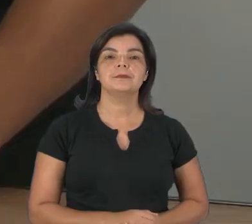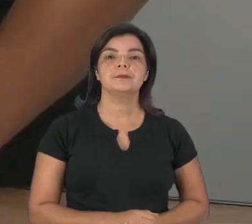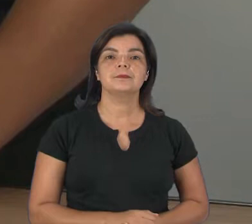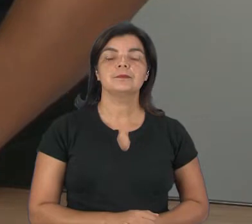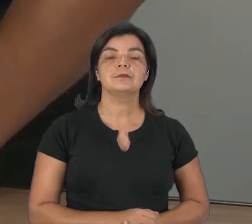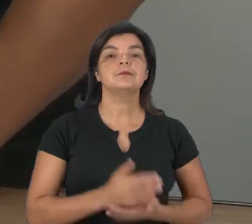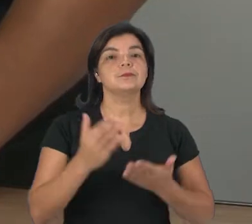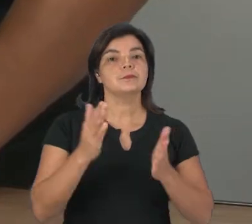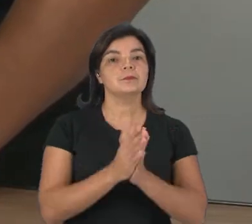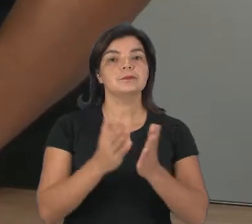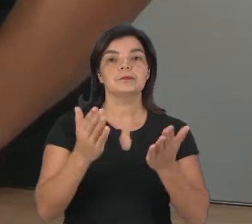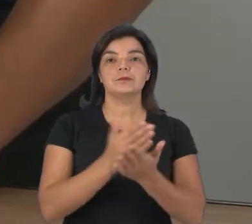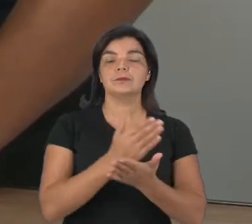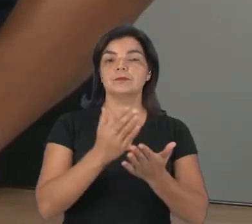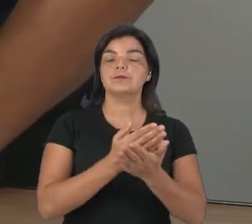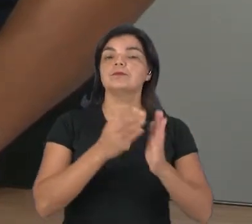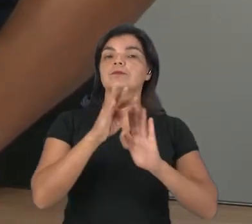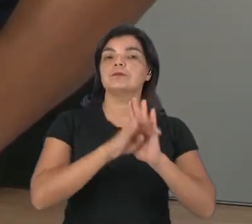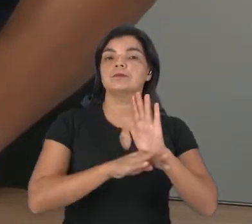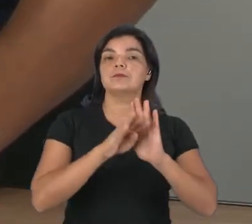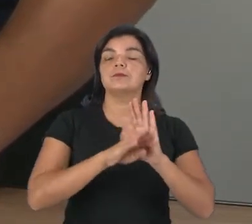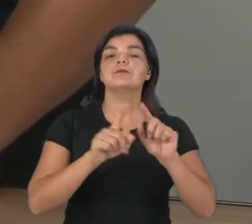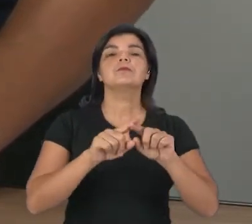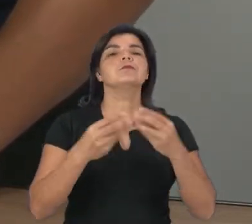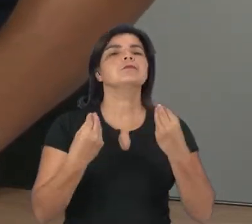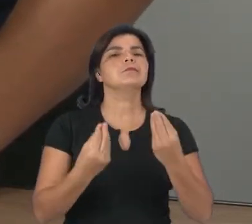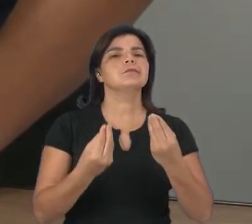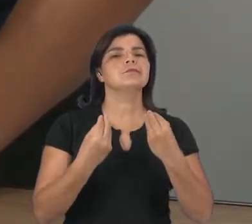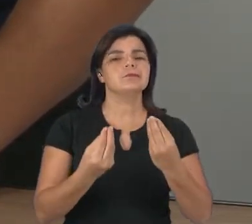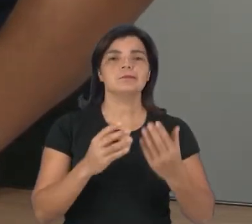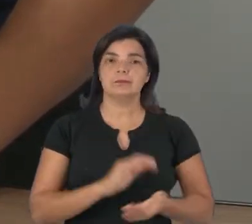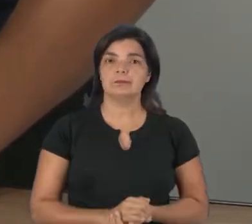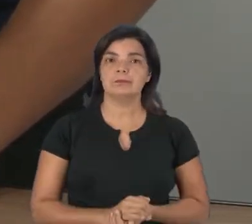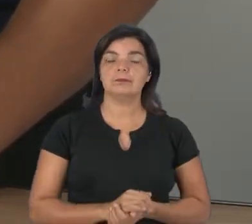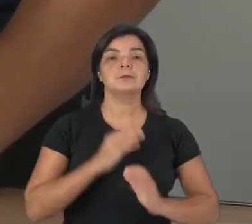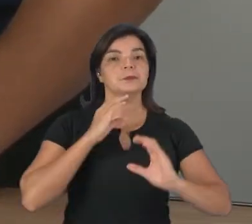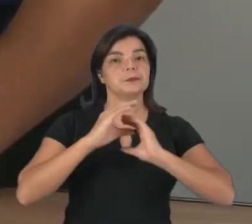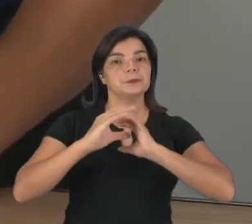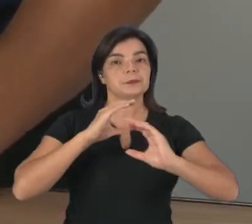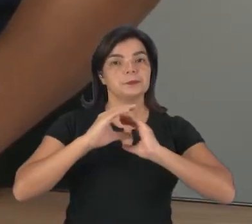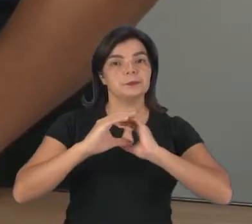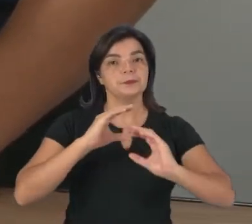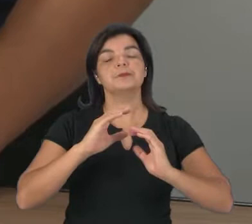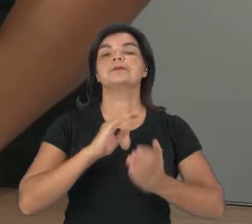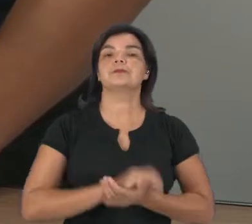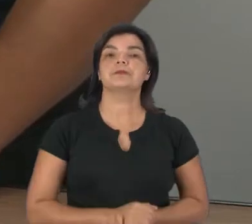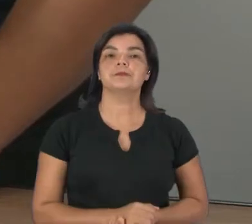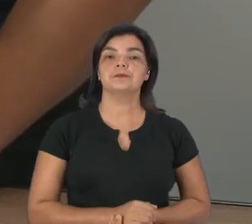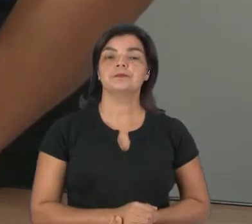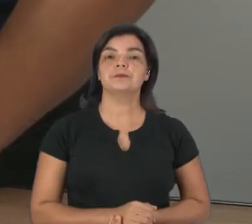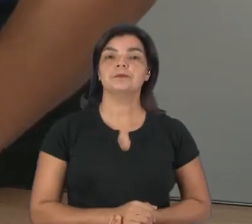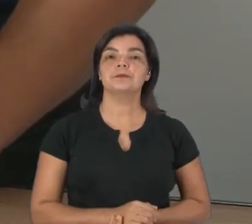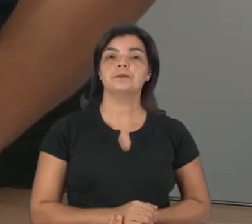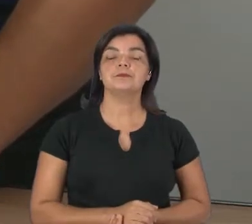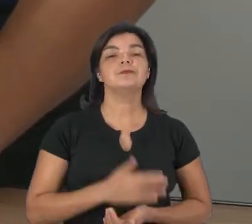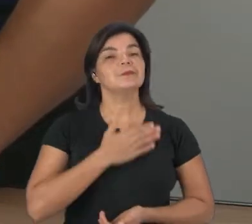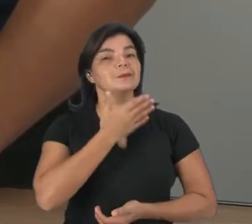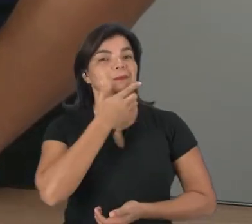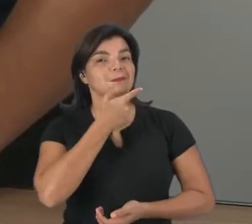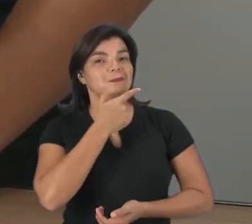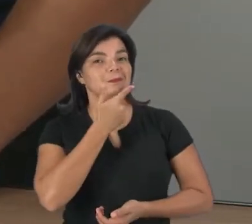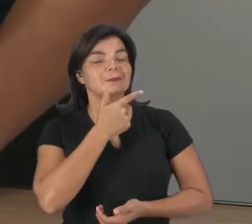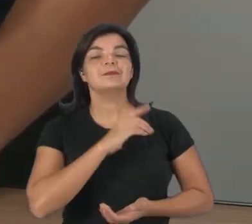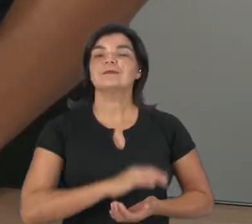de textos. Para que servem os textos? Servem para comunicar, servem para